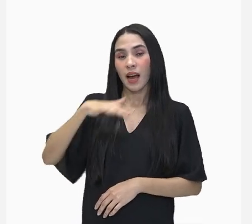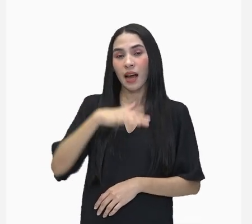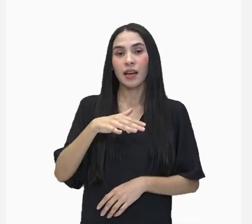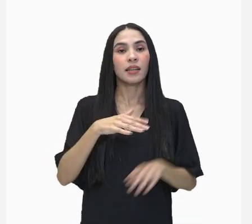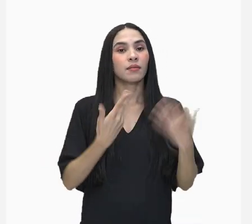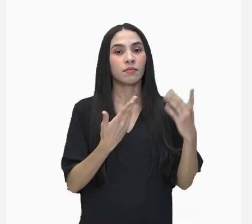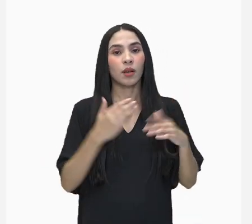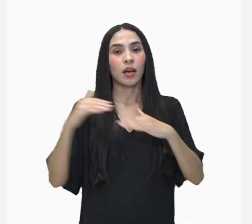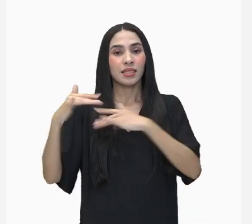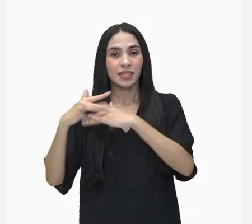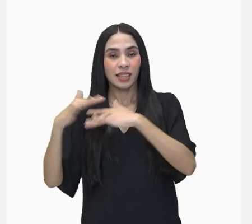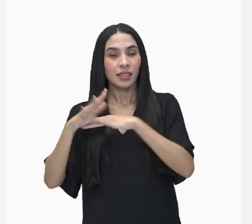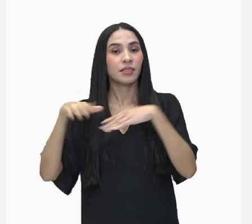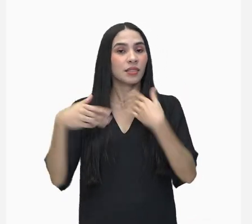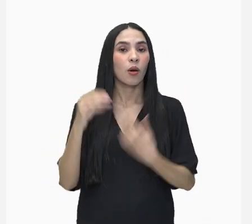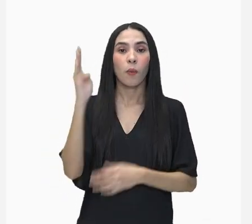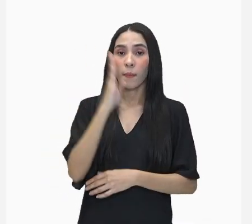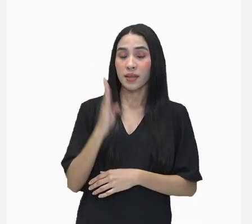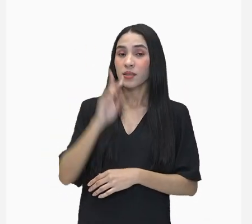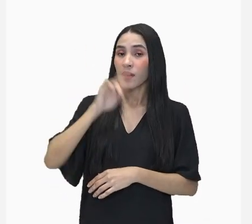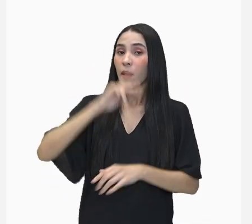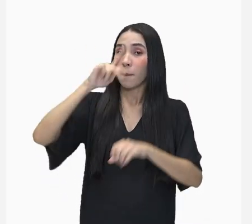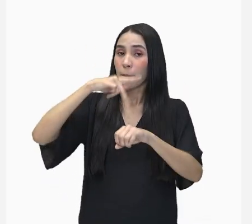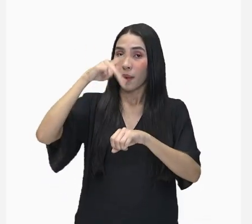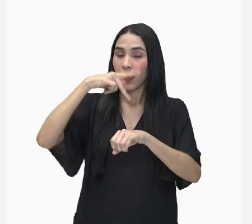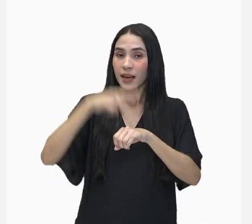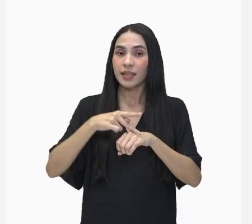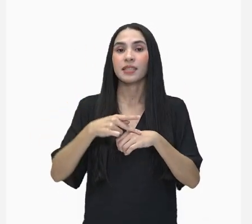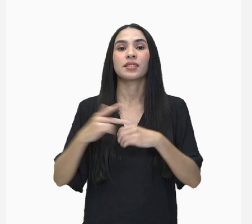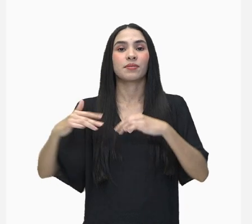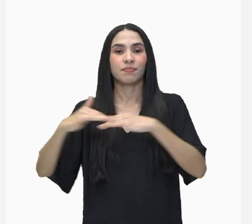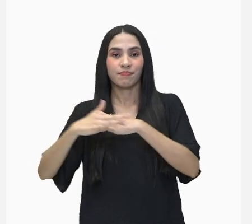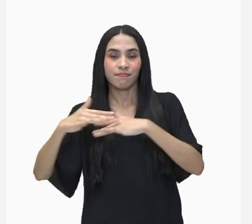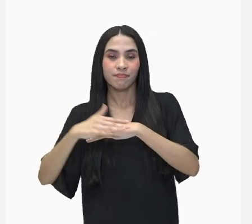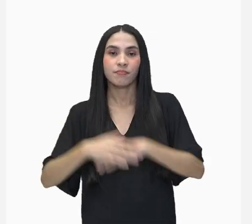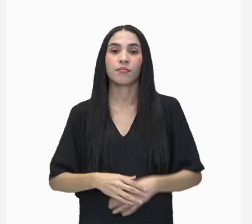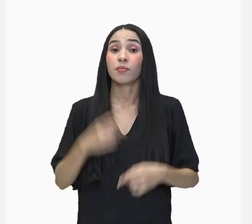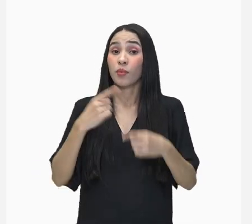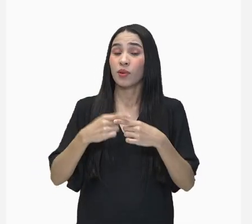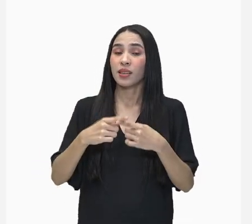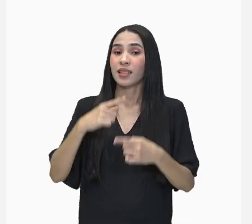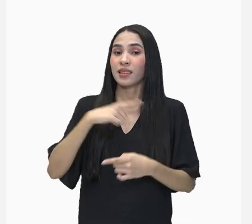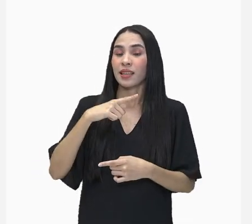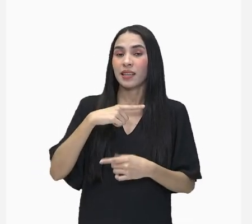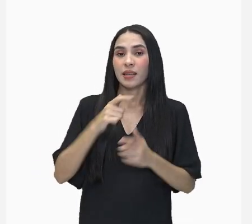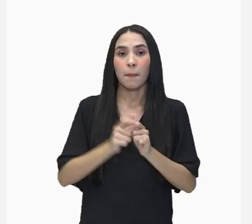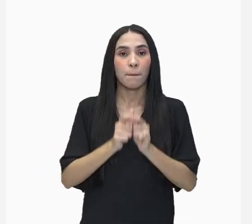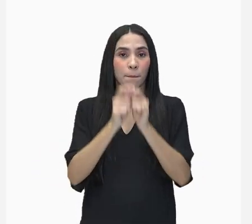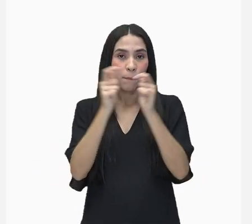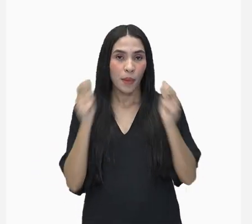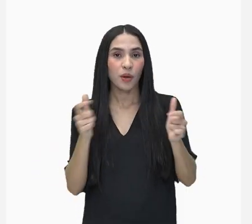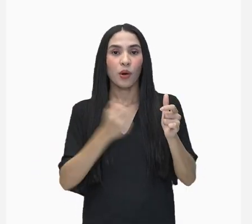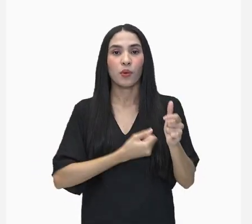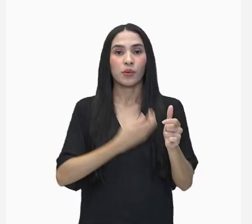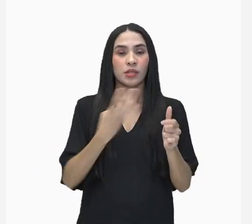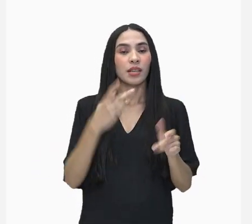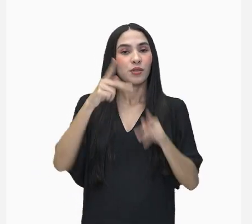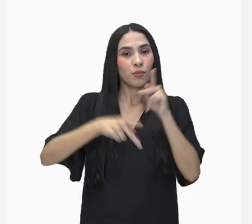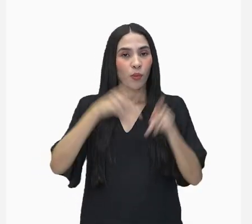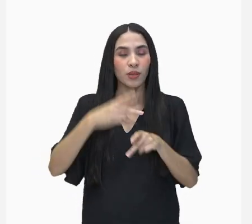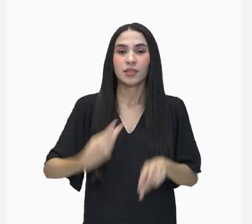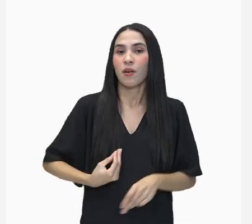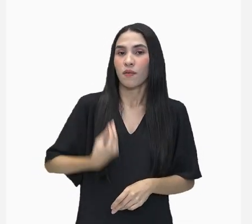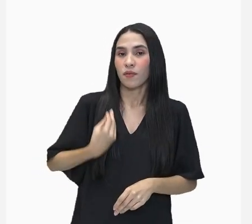urbana. Então, o Brasil ele é um país bastante urbanizado, porque nós temos a maior parte da nossa população